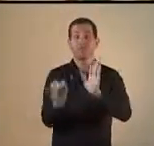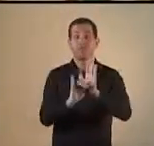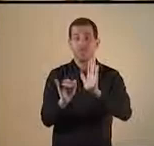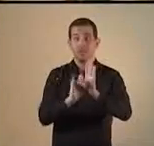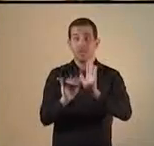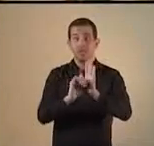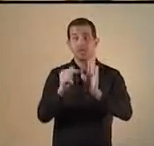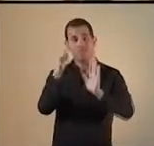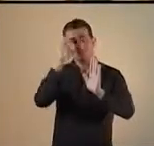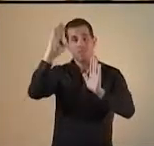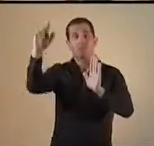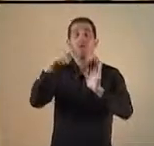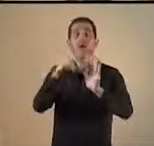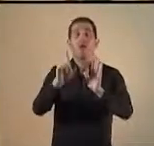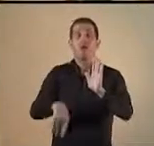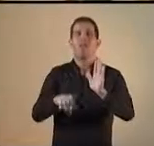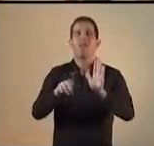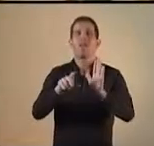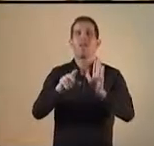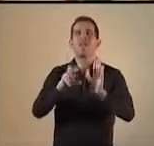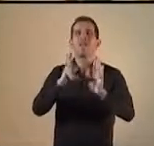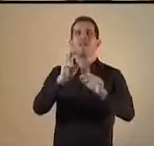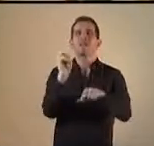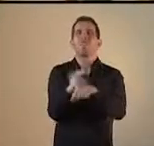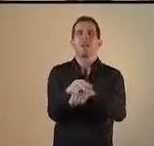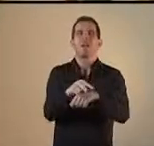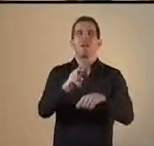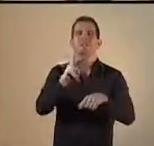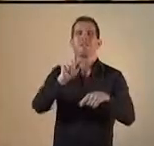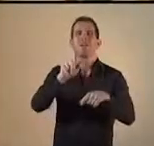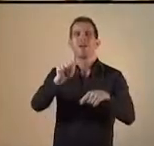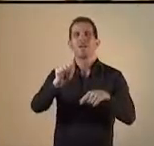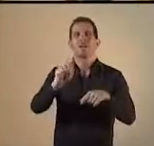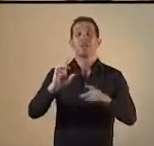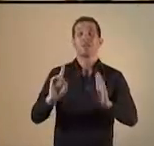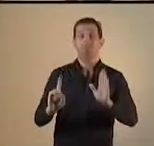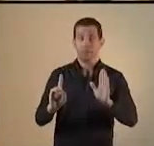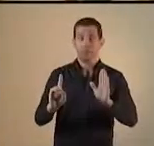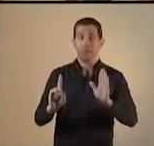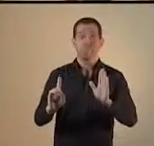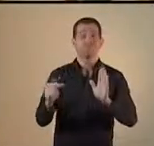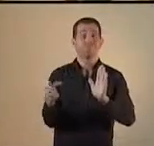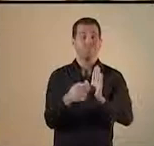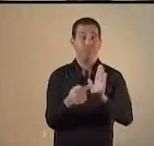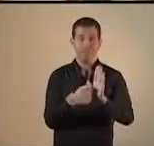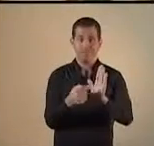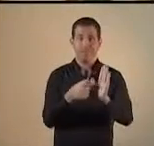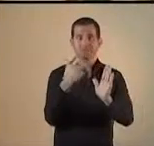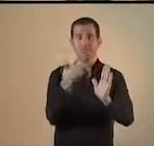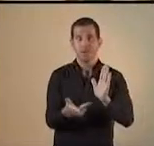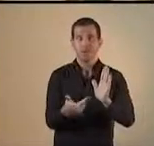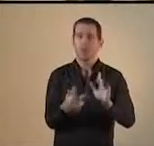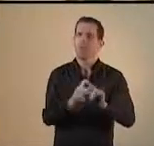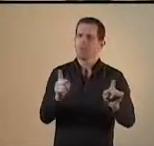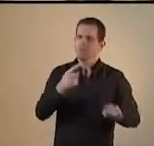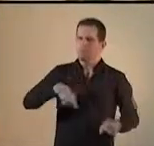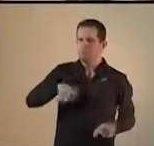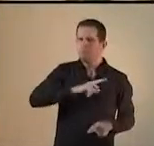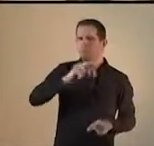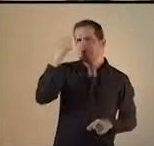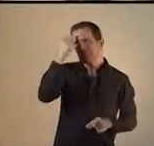que significa com ensino médio. E acho que a gente tem que pensar não só na questão da